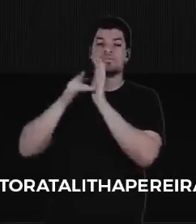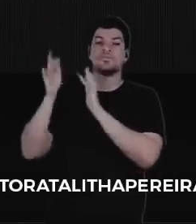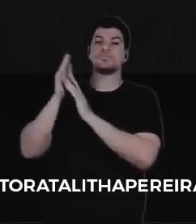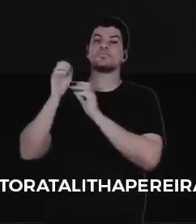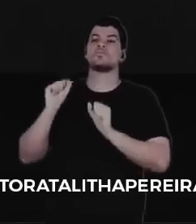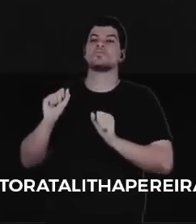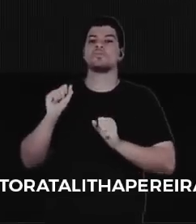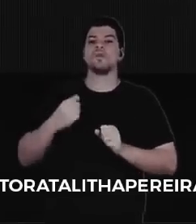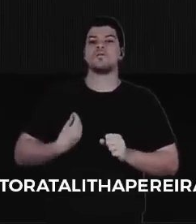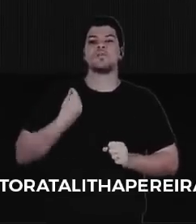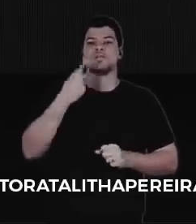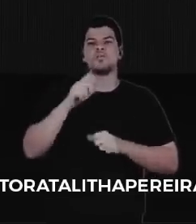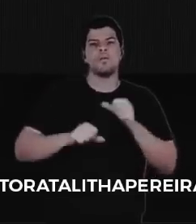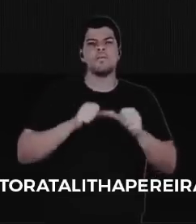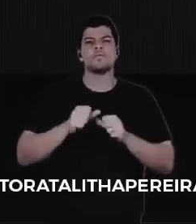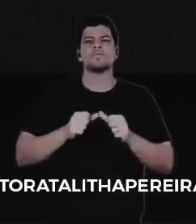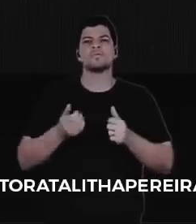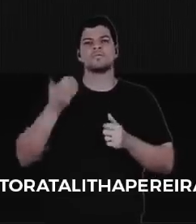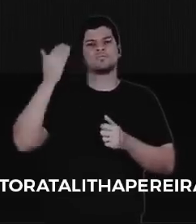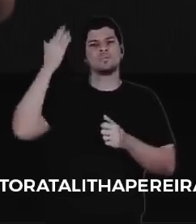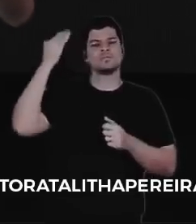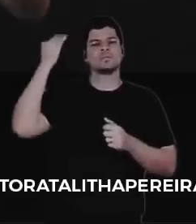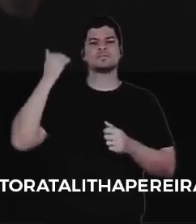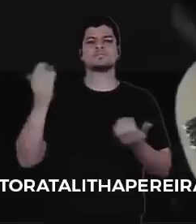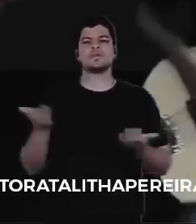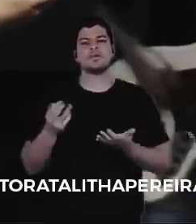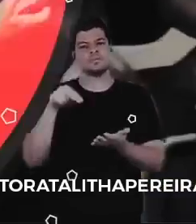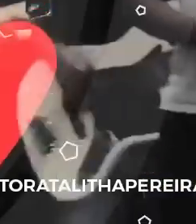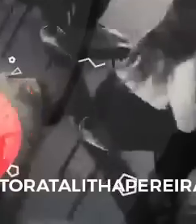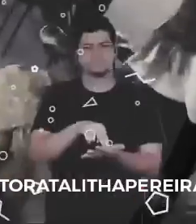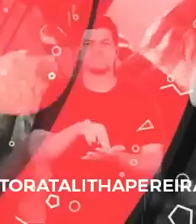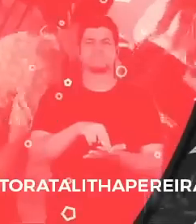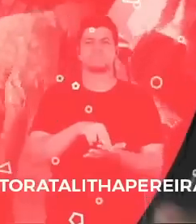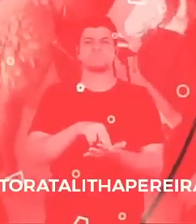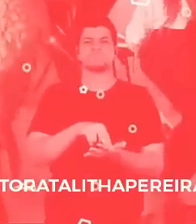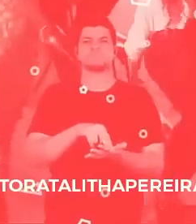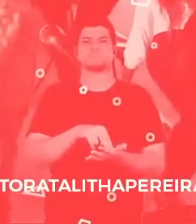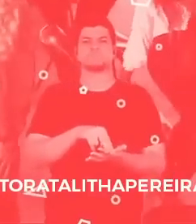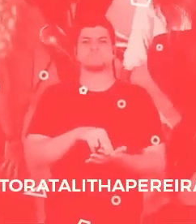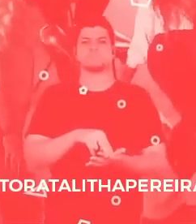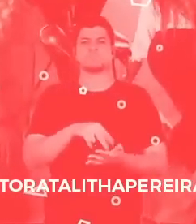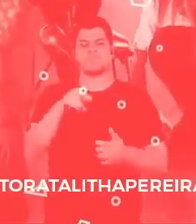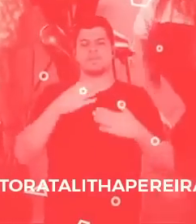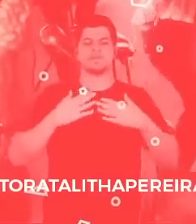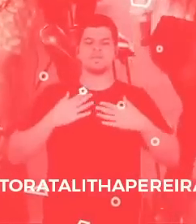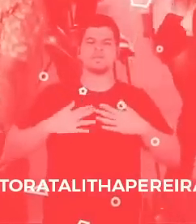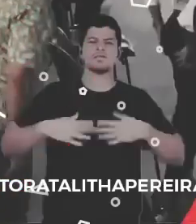há muito tempo atrás. Fique em pé no seu lugar. Afiada a sua alma.